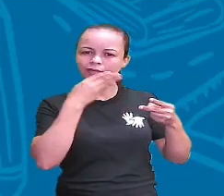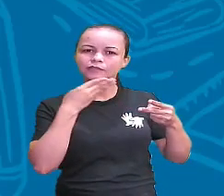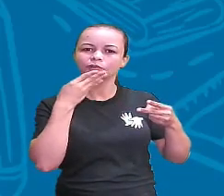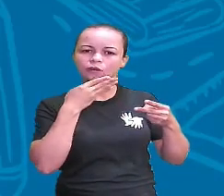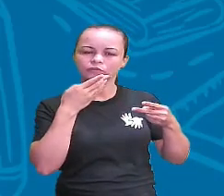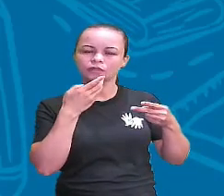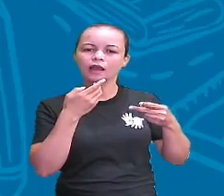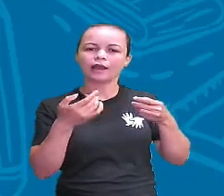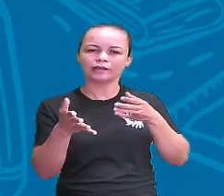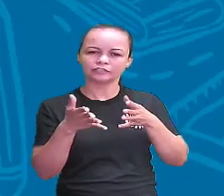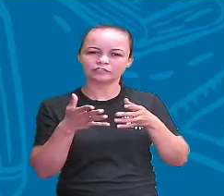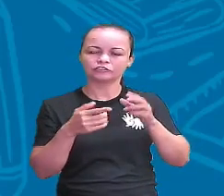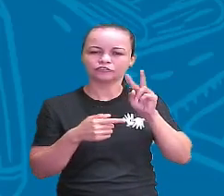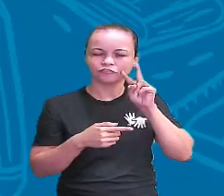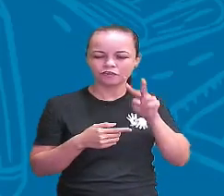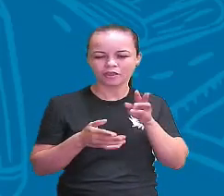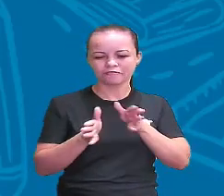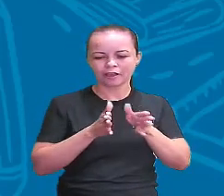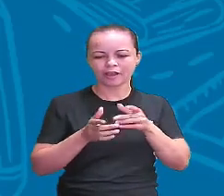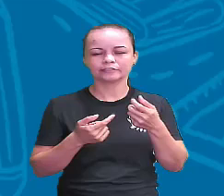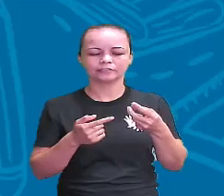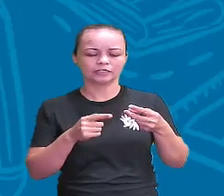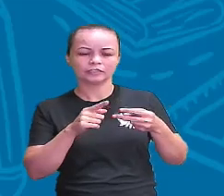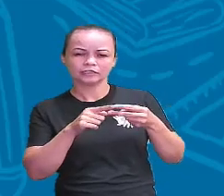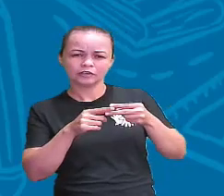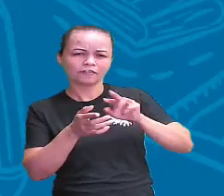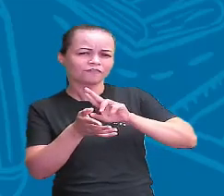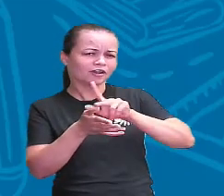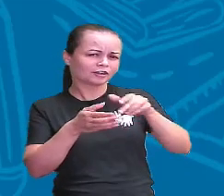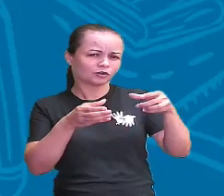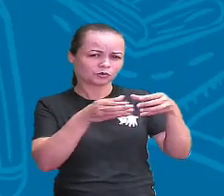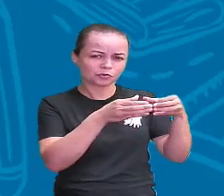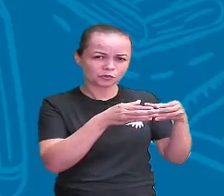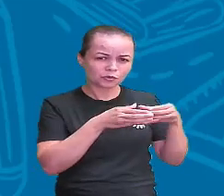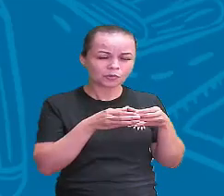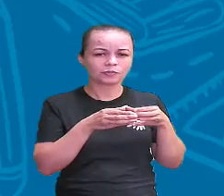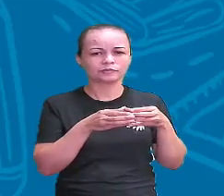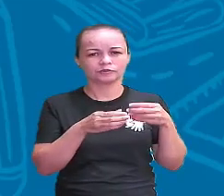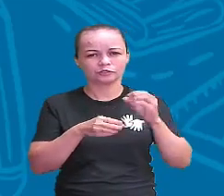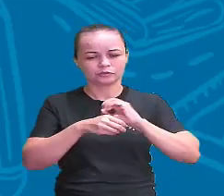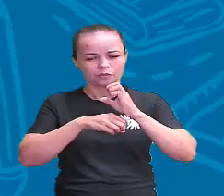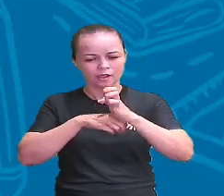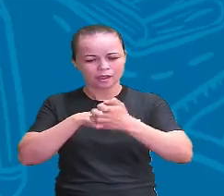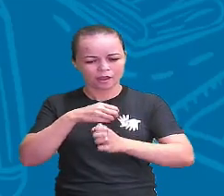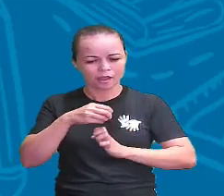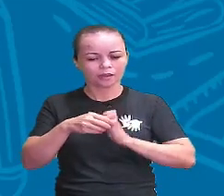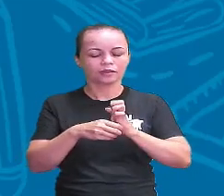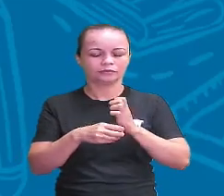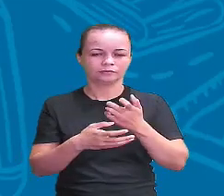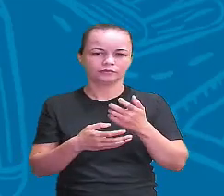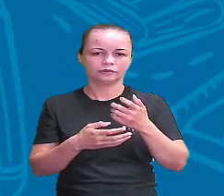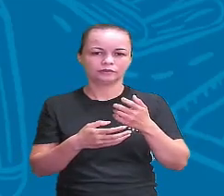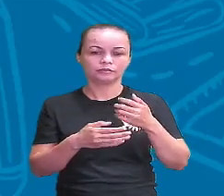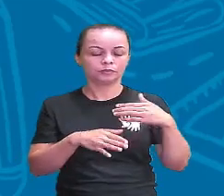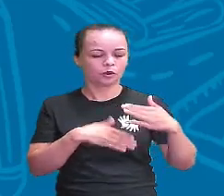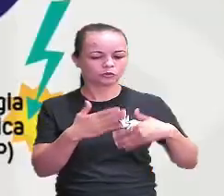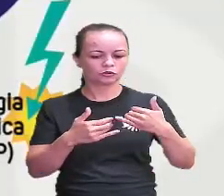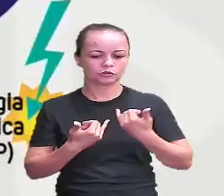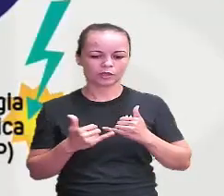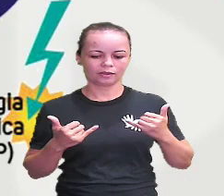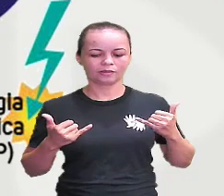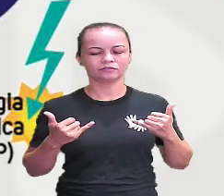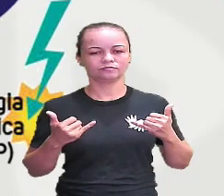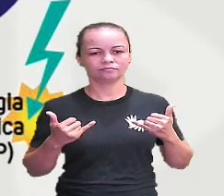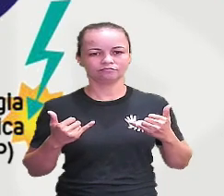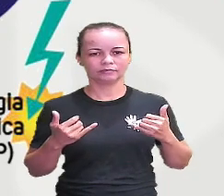vê aquelas fases, né? A glicólise, o ciclo de Krebs, a cadeia respiratória de elétron. E aí, ó, gente, o que é que se produz? Energia. E aí, mais uma